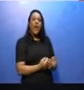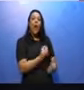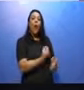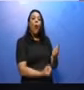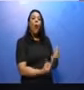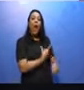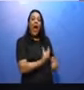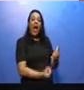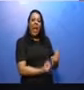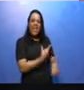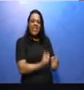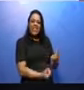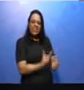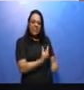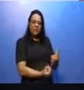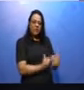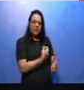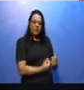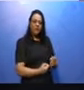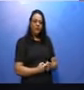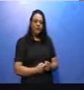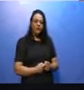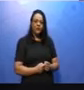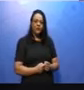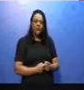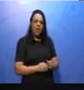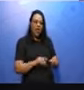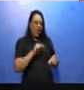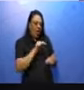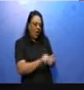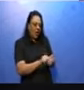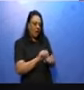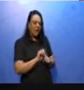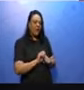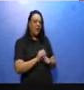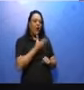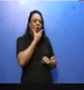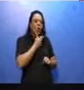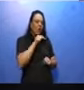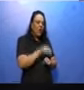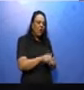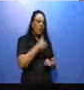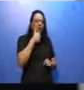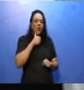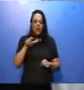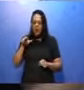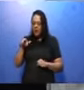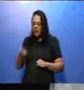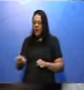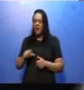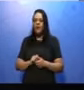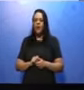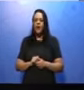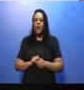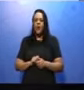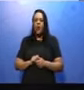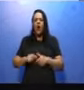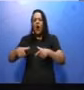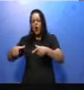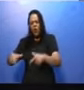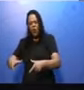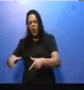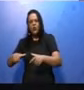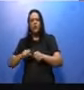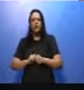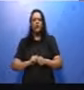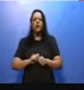plural, cujo, cuja e também plural, cujos, cujas, onde e quem. Então,